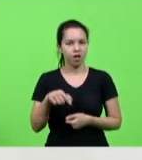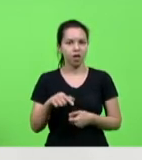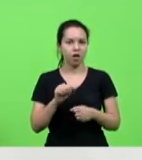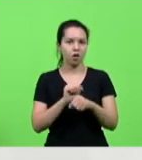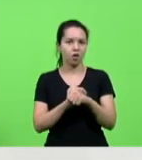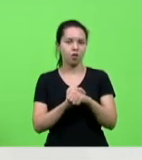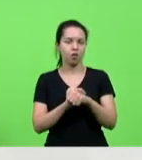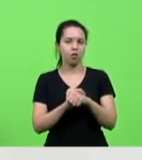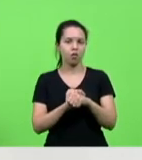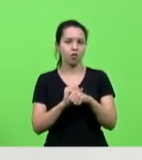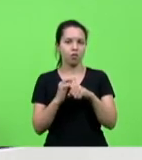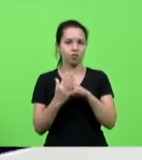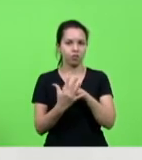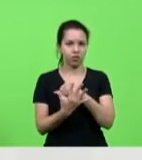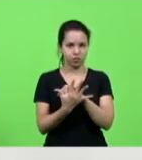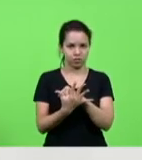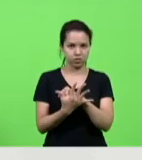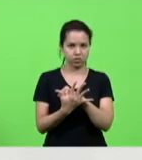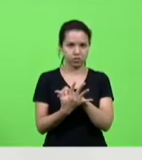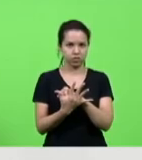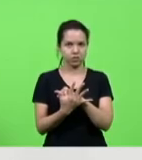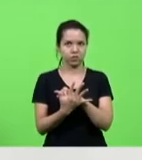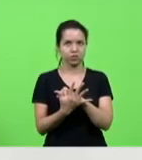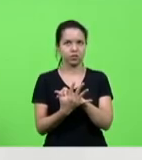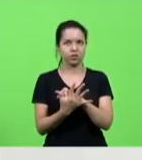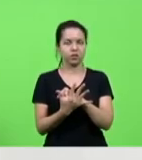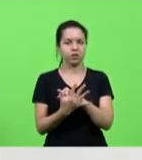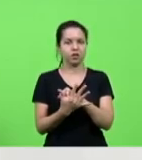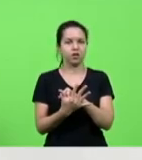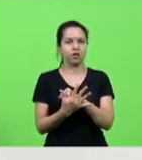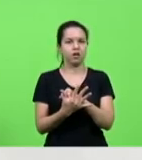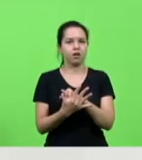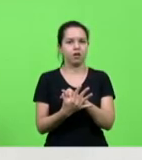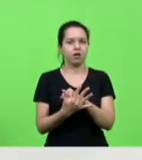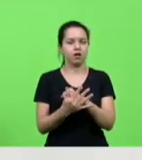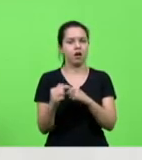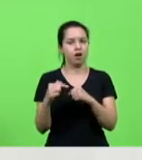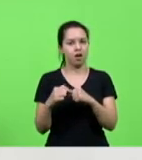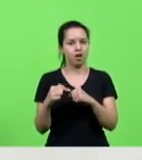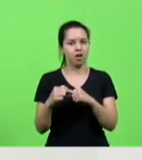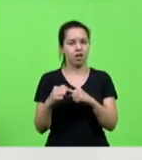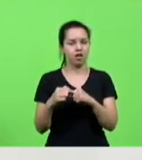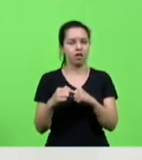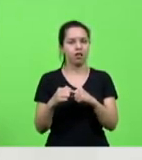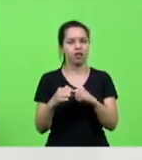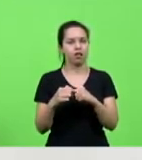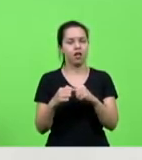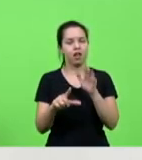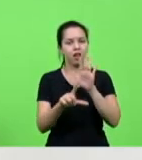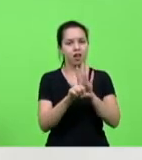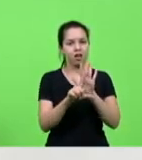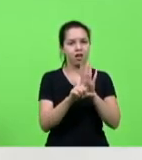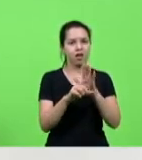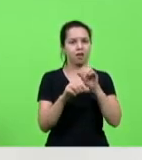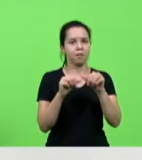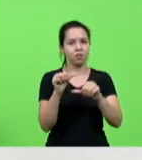Coronavac, aliás, o coronavírus chega a mudar uma lei de prestação de contas de governo.